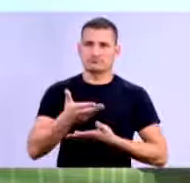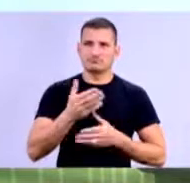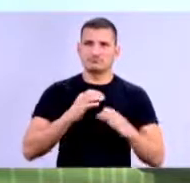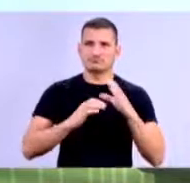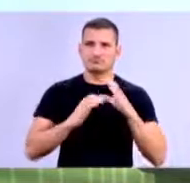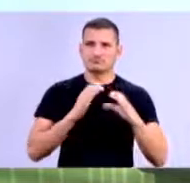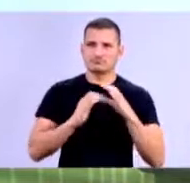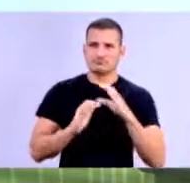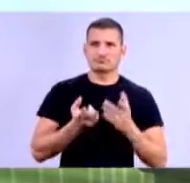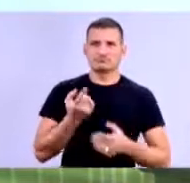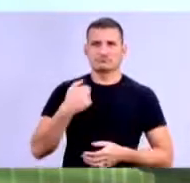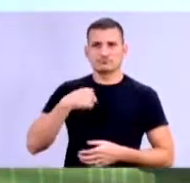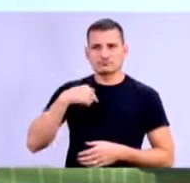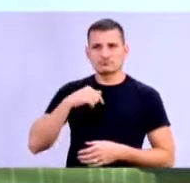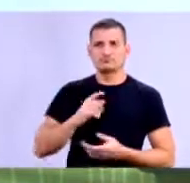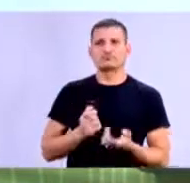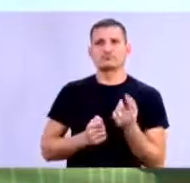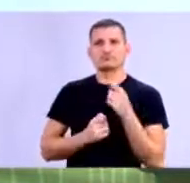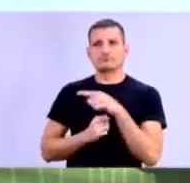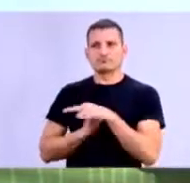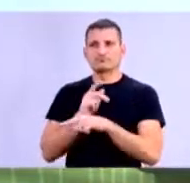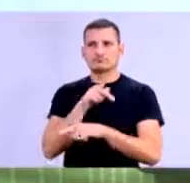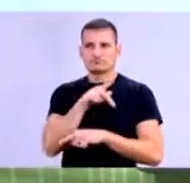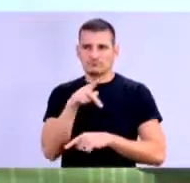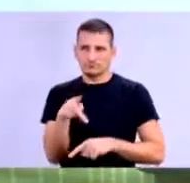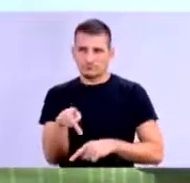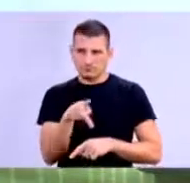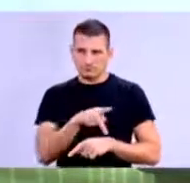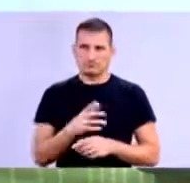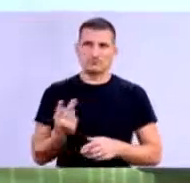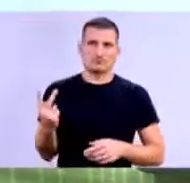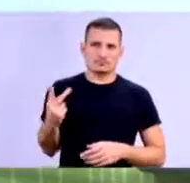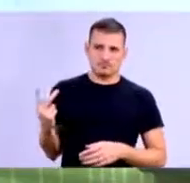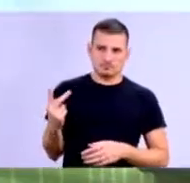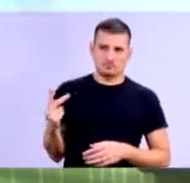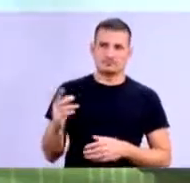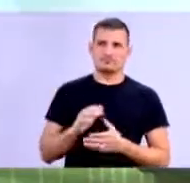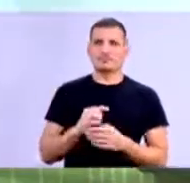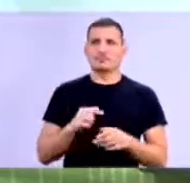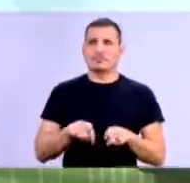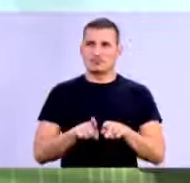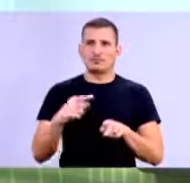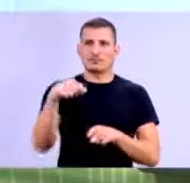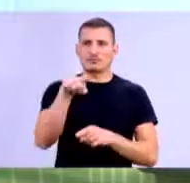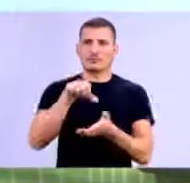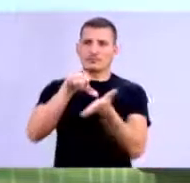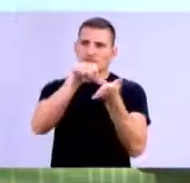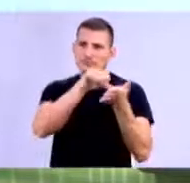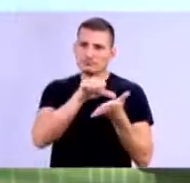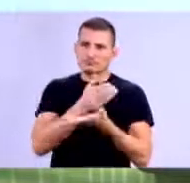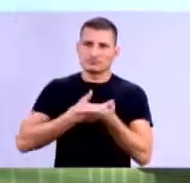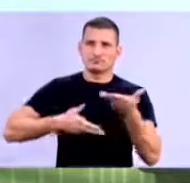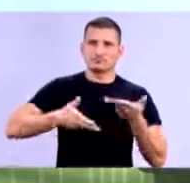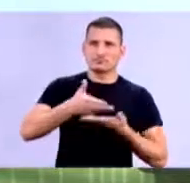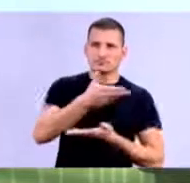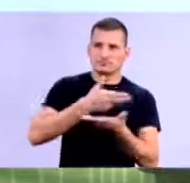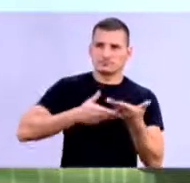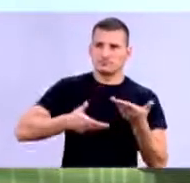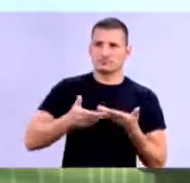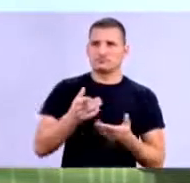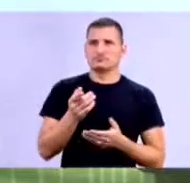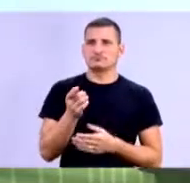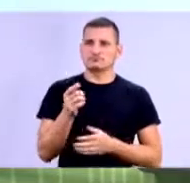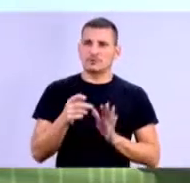comunicar aqui comigo, com a professora Ariadne, para que vocês interajam também entre os polos, entre os estudantes desse